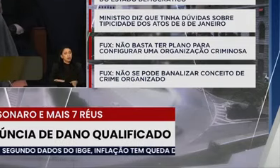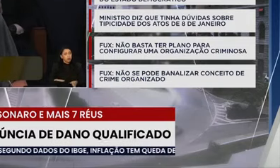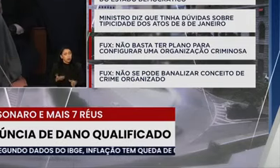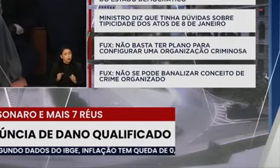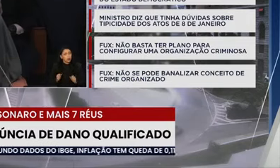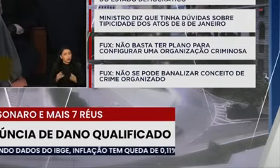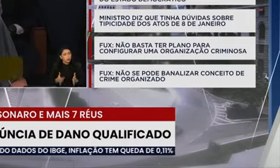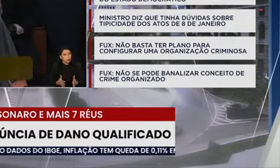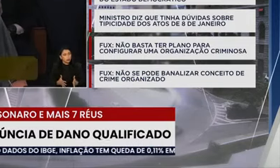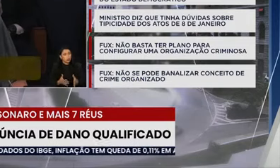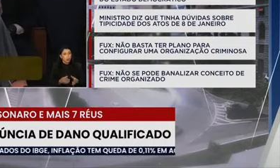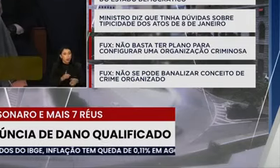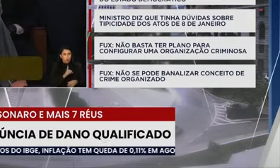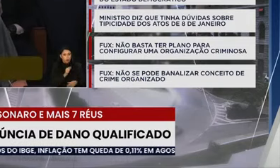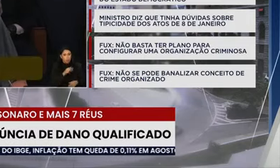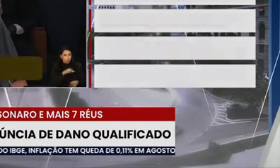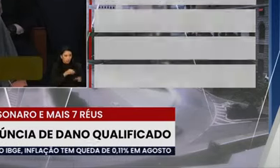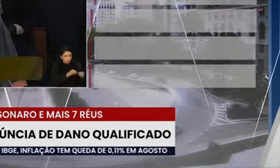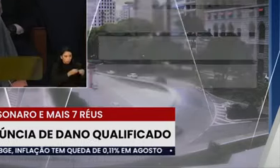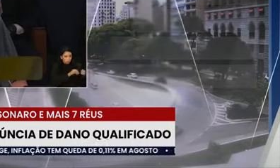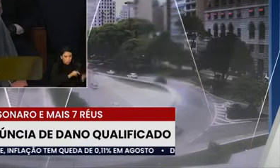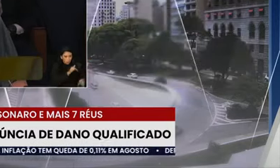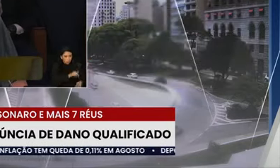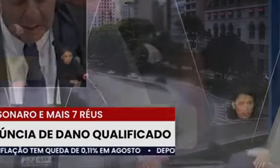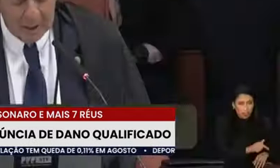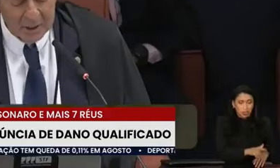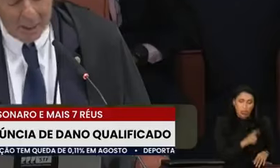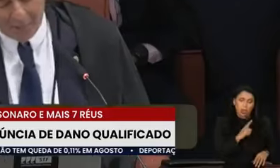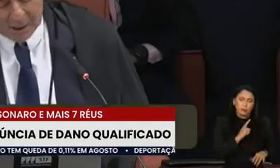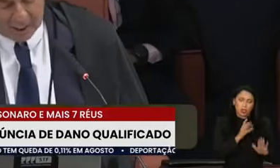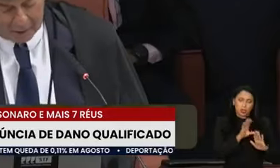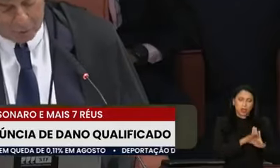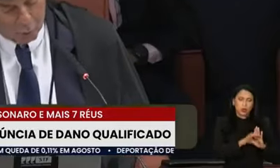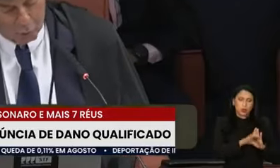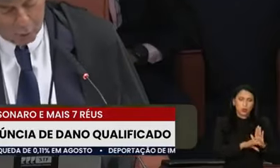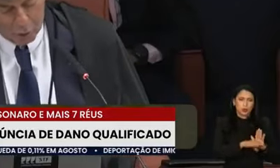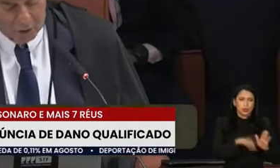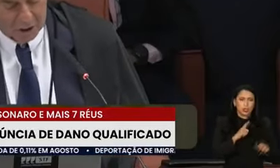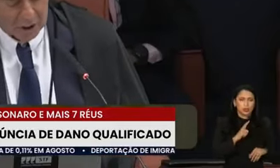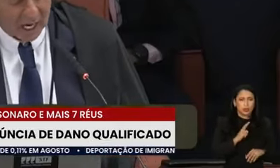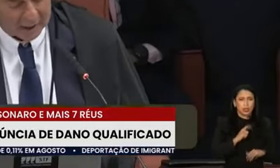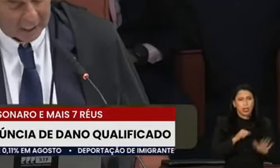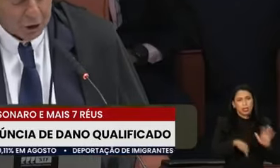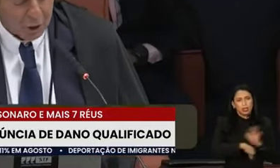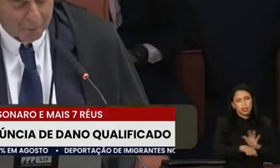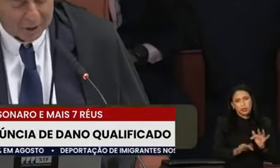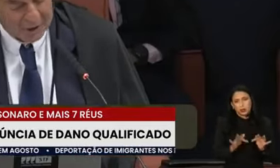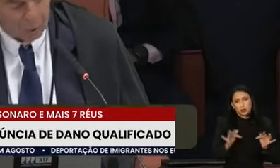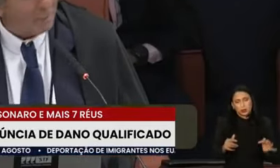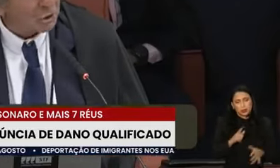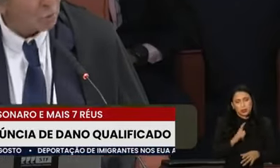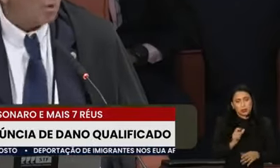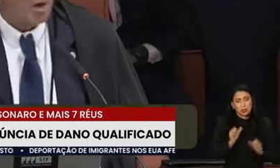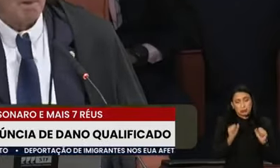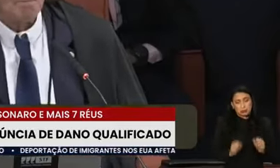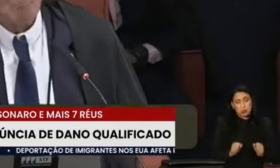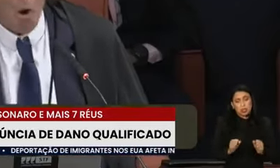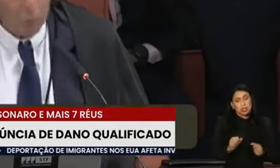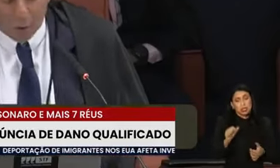de dano qualificado pode ser praticado por meio desse conceito que se aplica a crimes comuns, ou seja, aqueles que podem ser